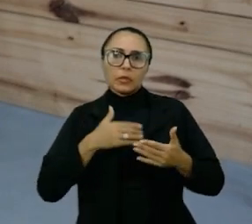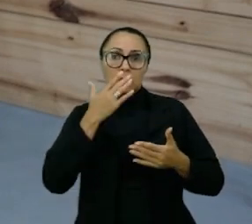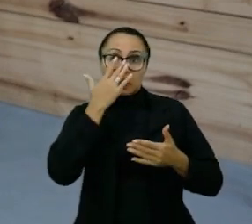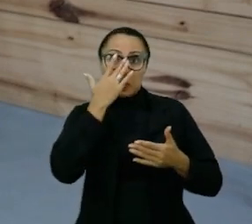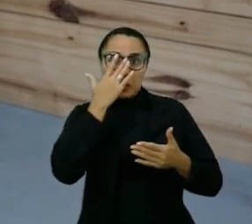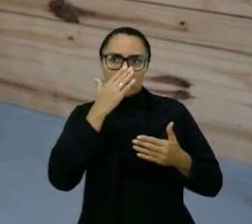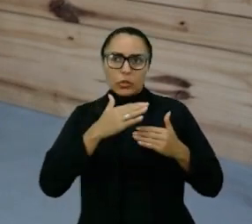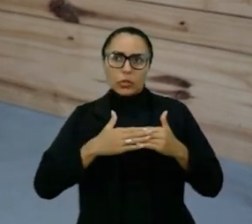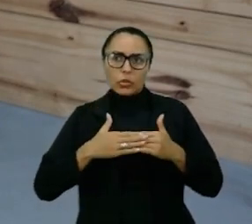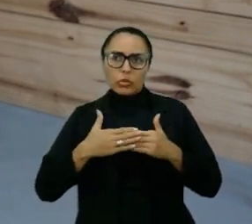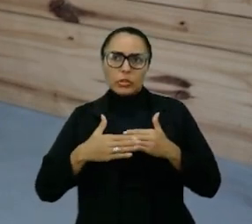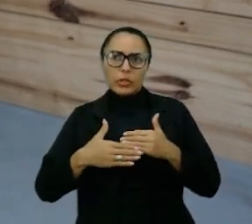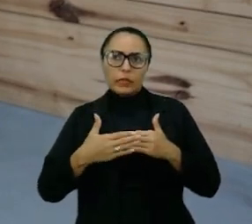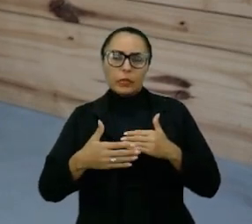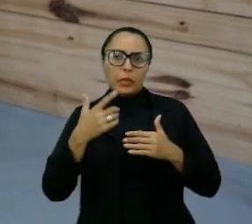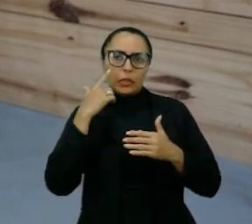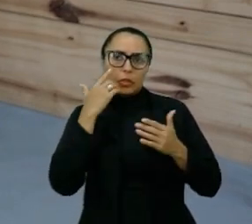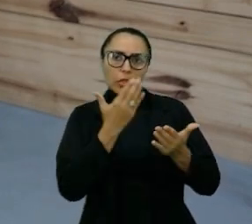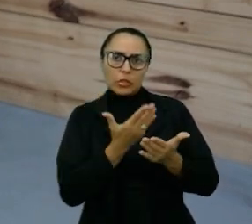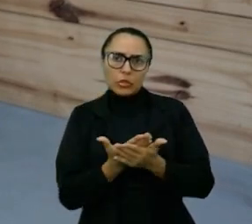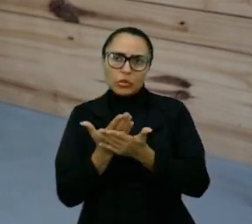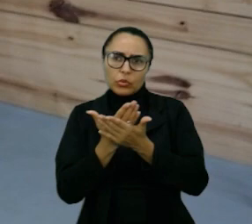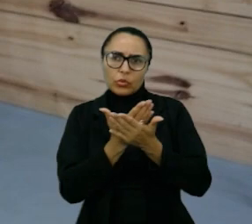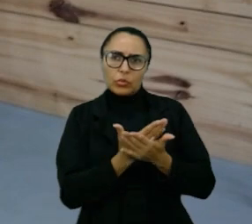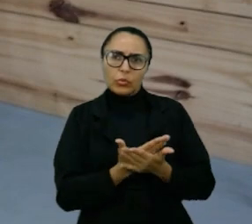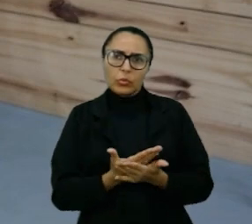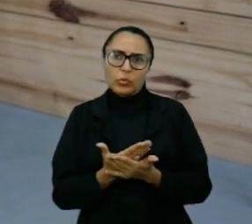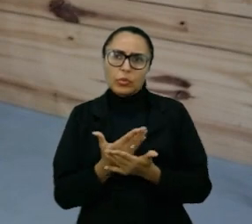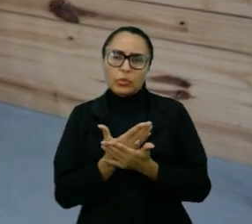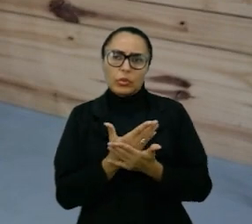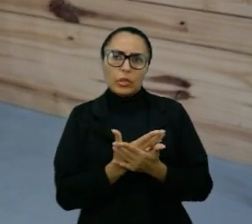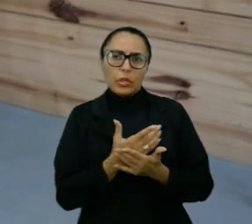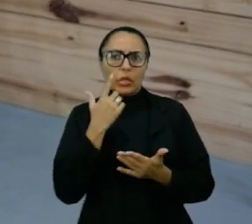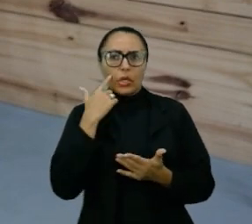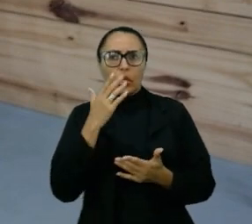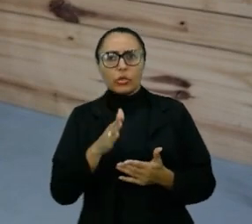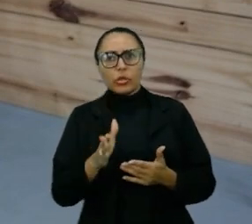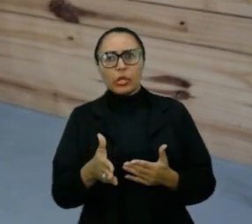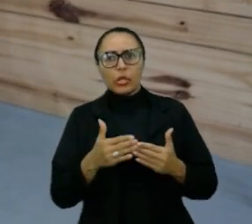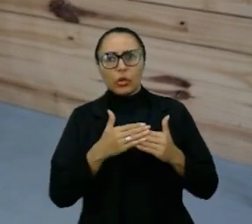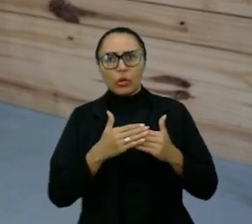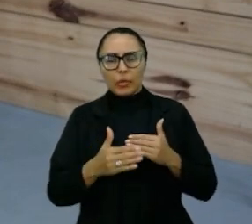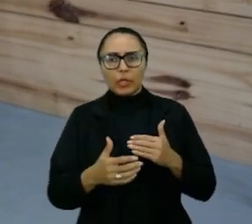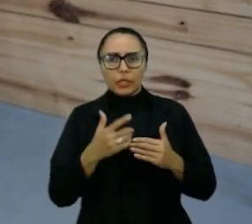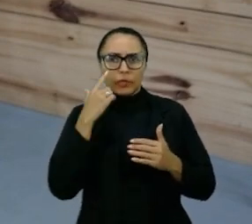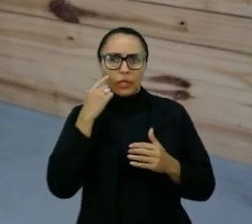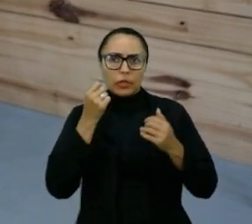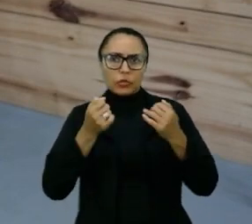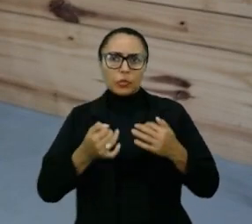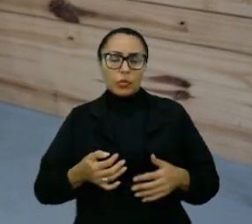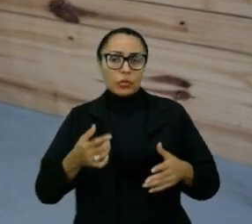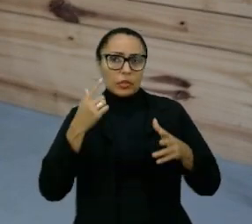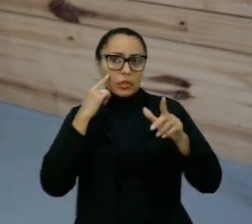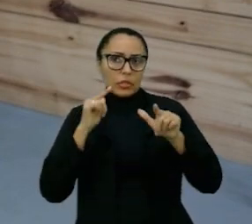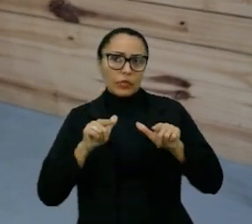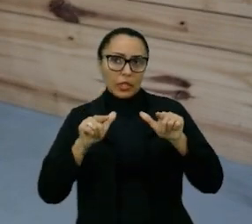procedimento, né, desse estudo de biocorrosão, né, a gente já começa a falar um pouco sobre certificação quando a gente já